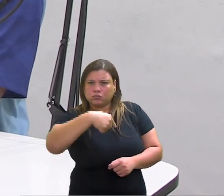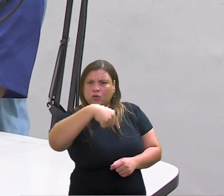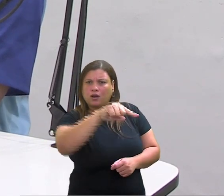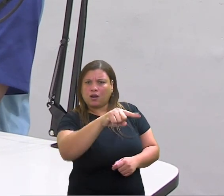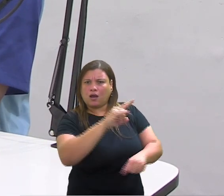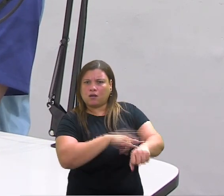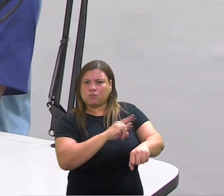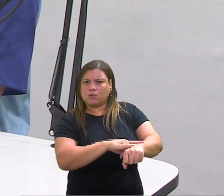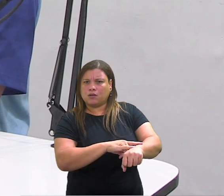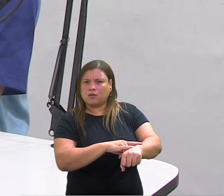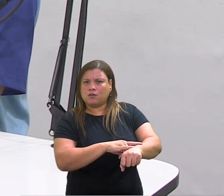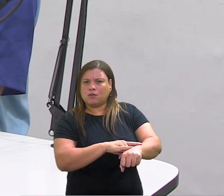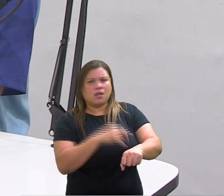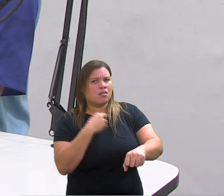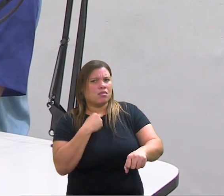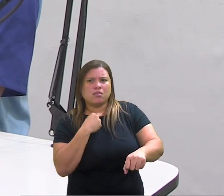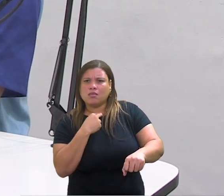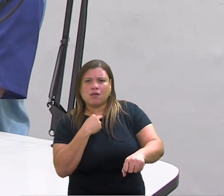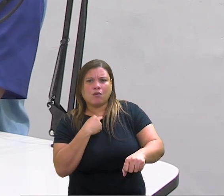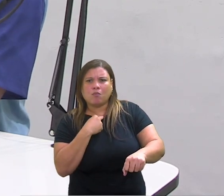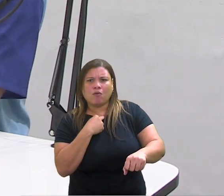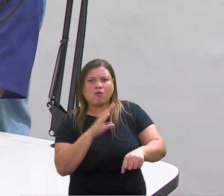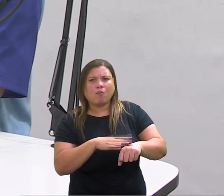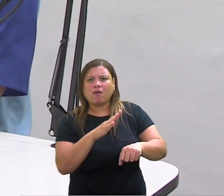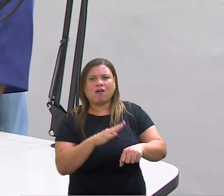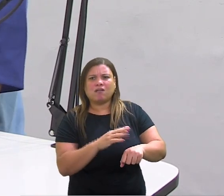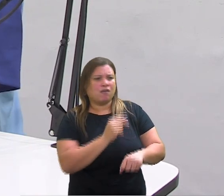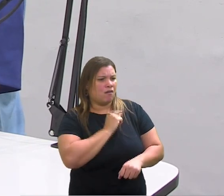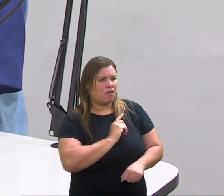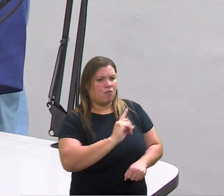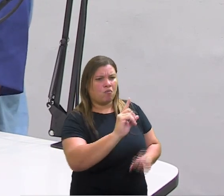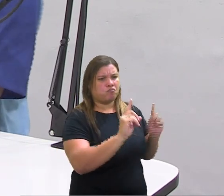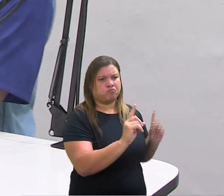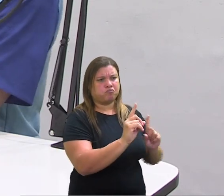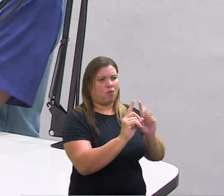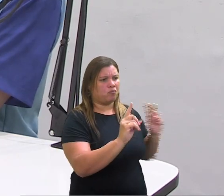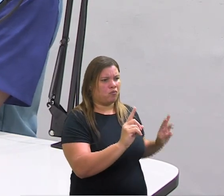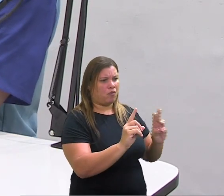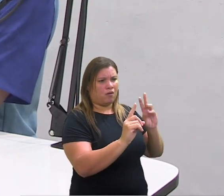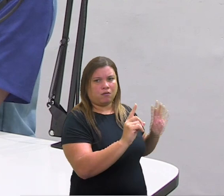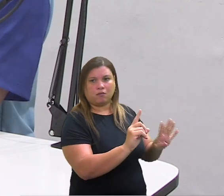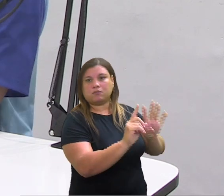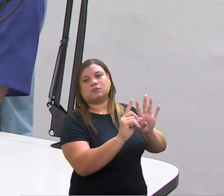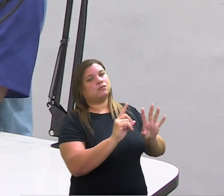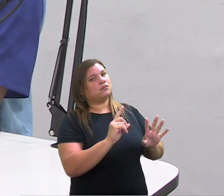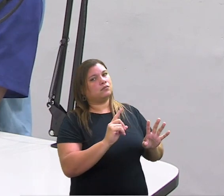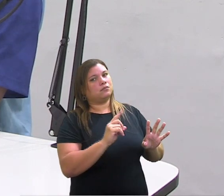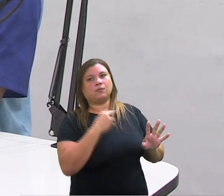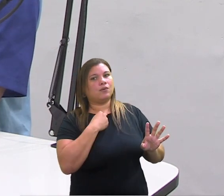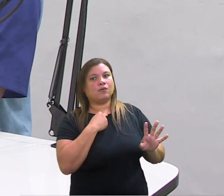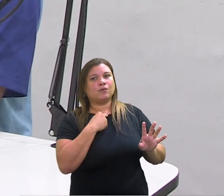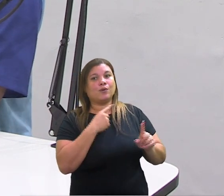acabar prejudicando o aluno. E quando ele estiver no ensino médio, pode, sim, destruir